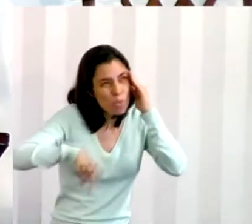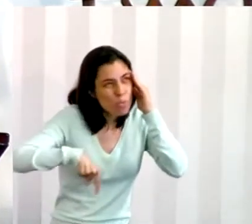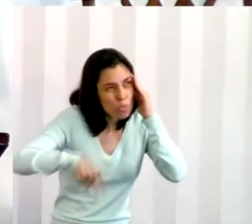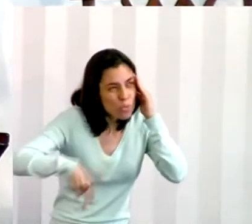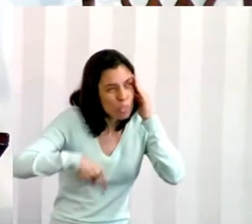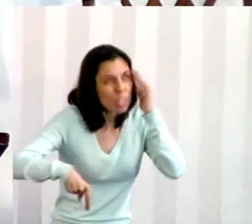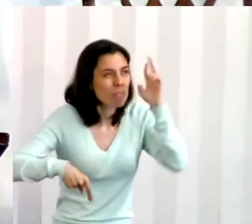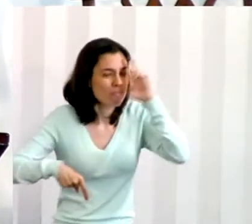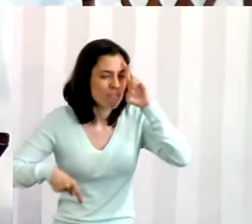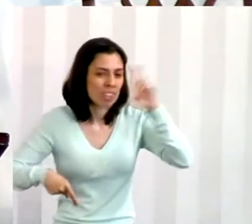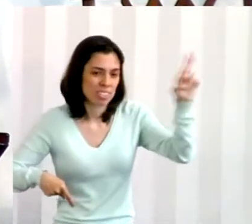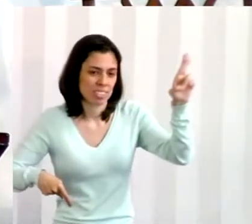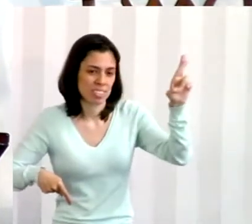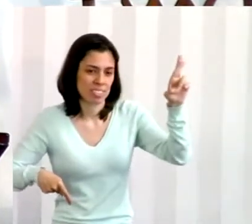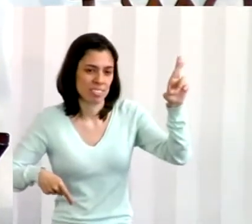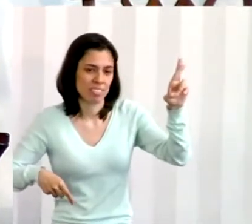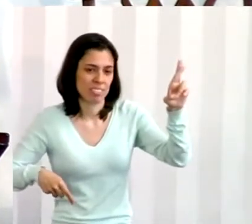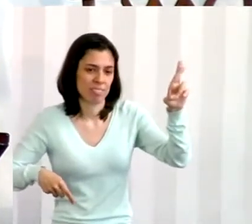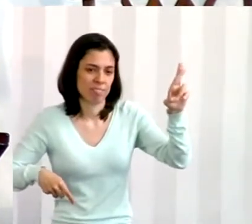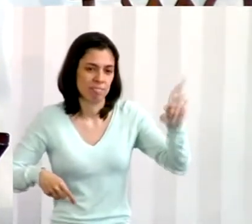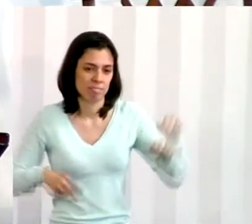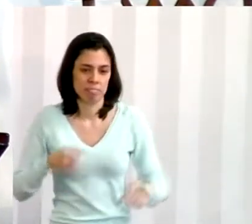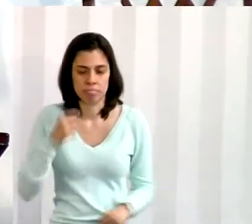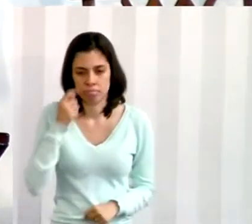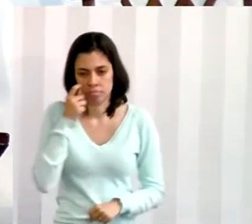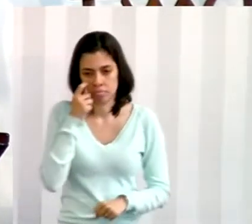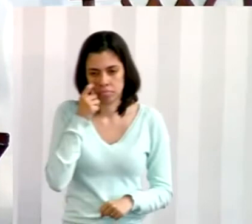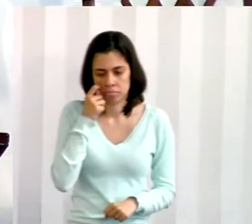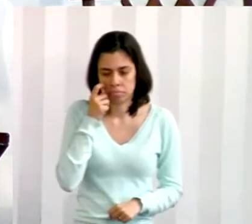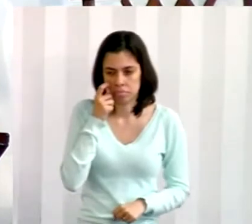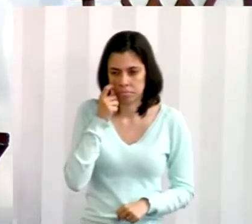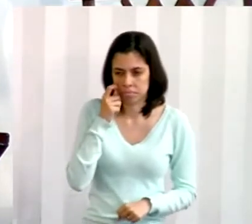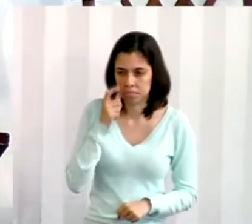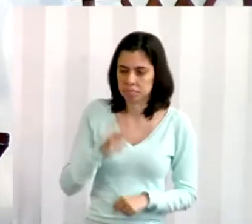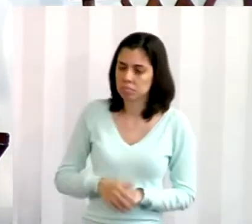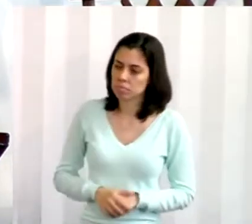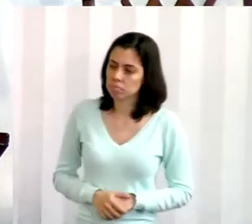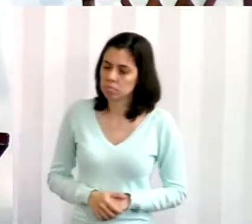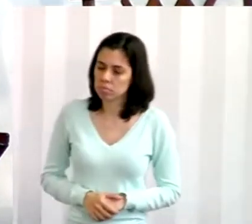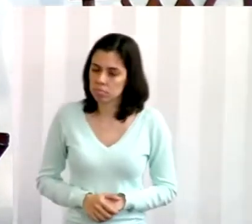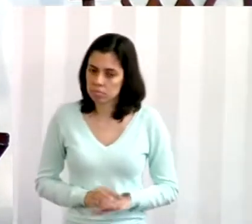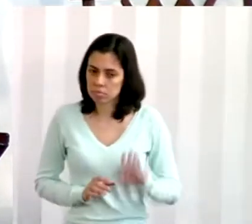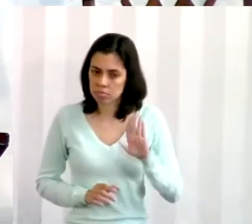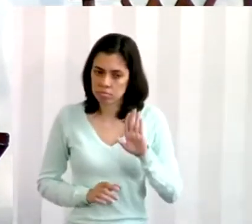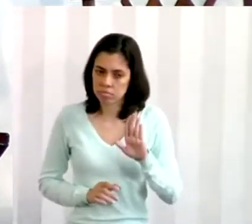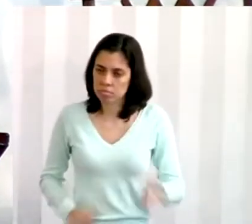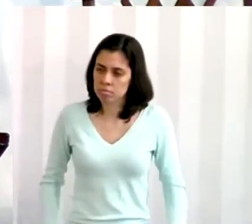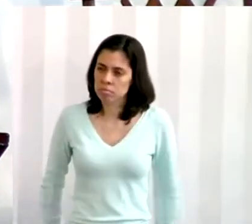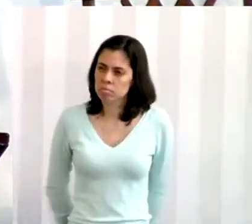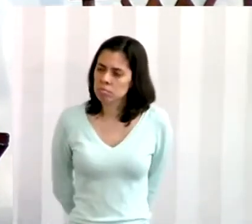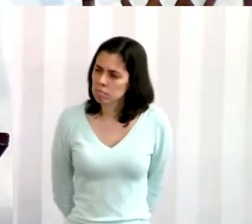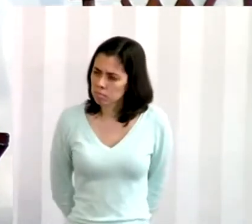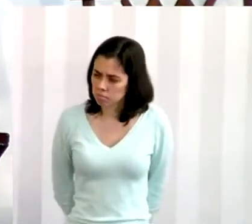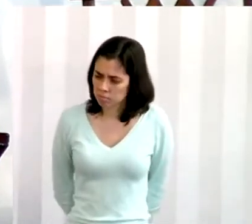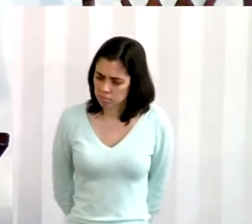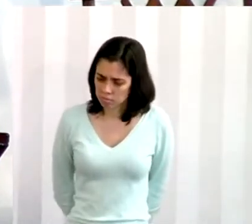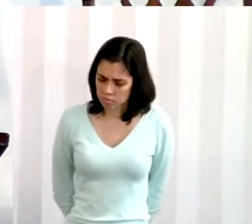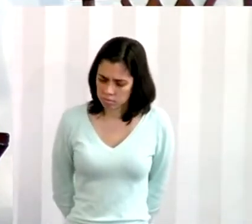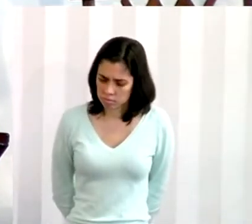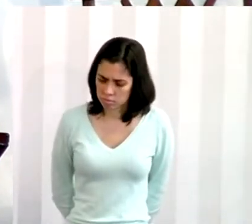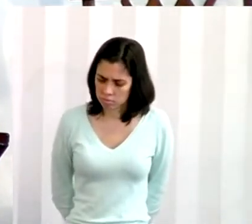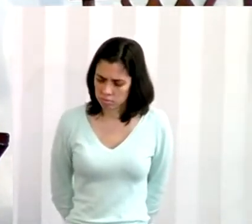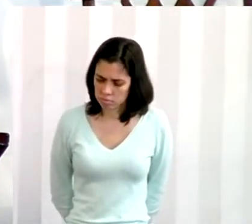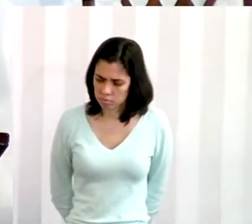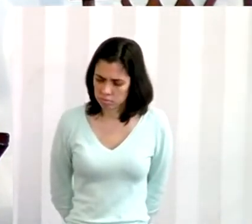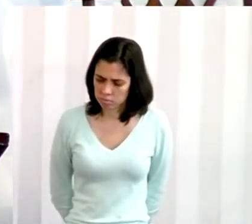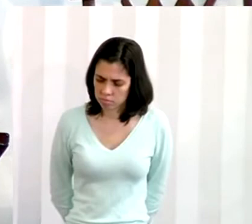bom, rei ruim, rei bom, rei péssimo, eles sempre perseguidos por praticamente todo o povo.